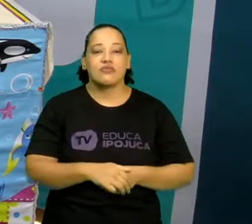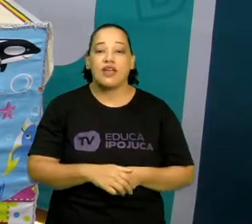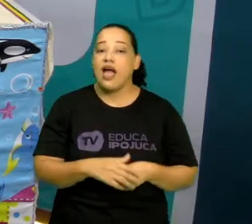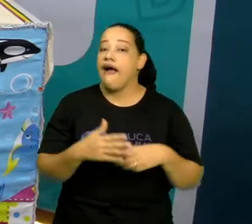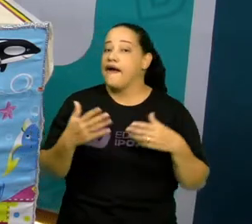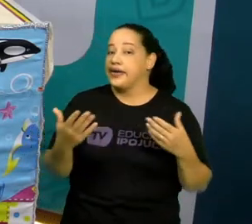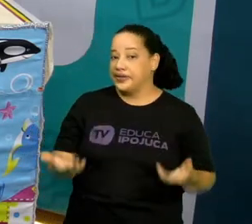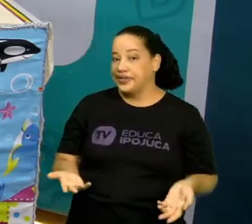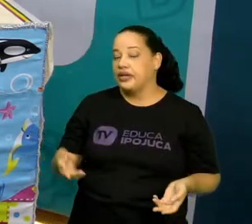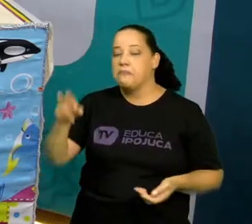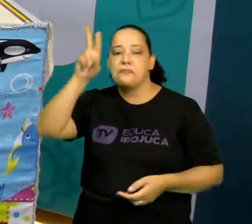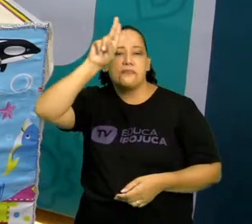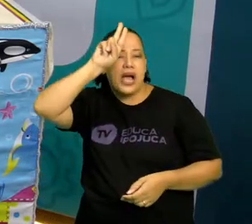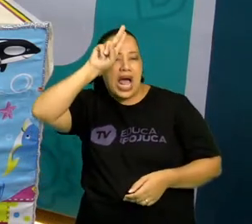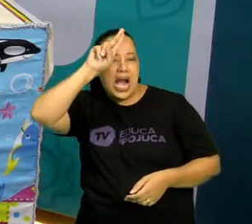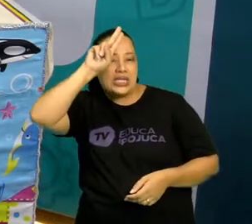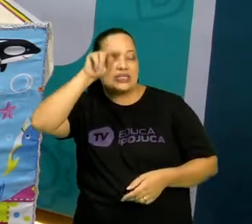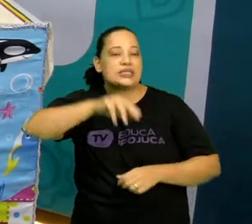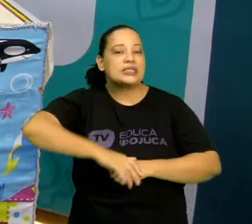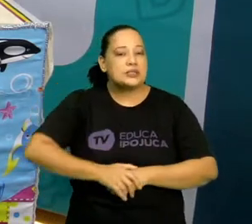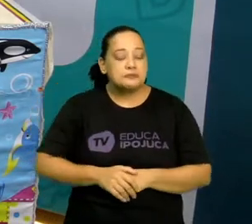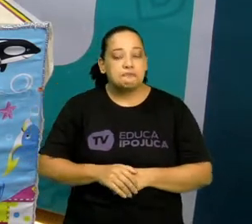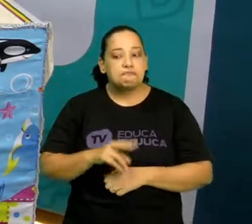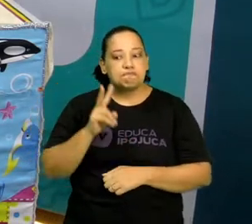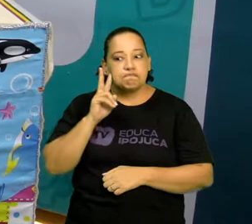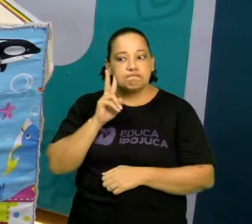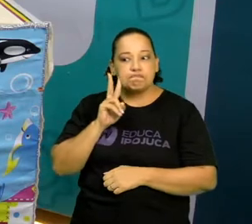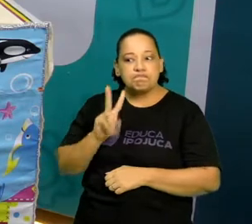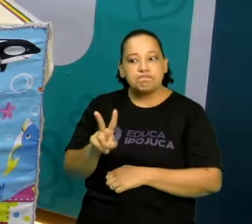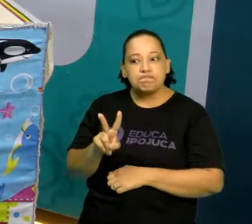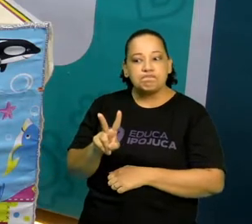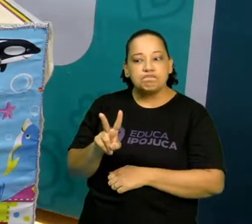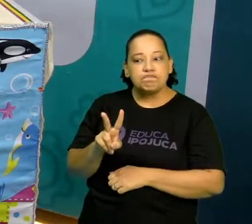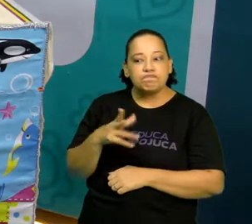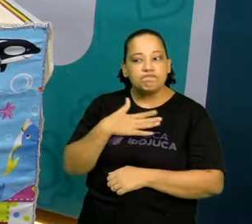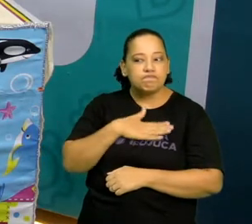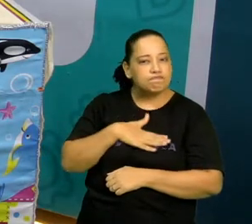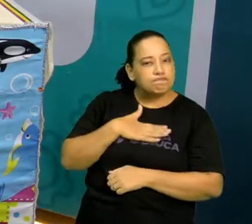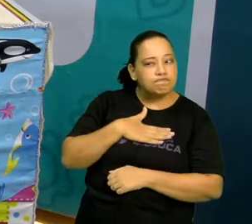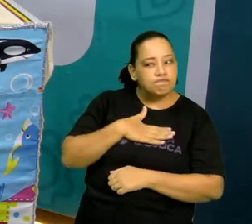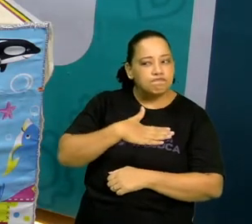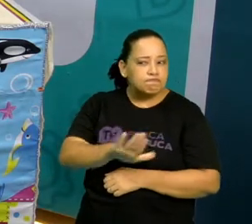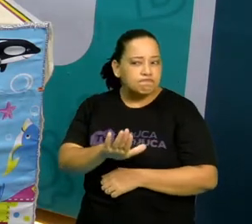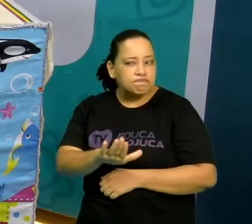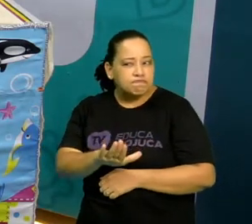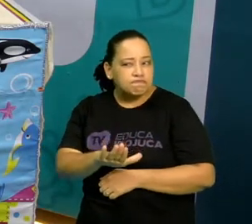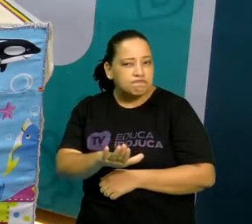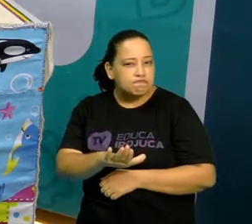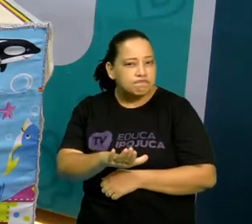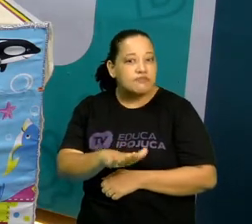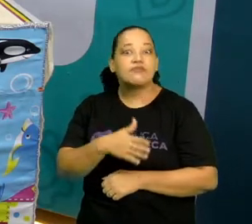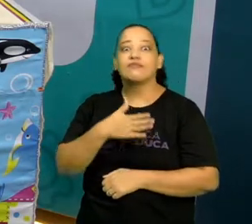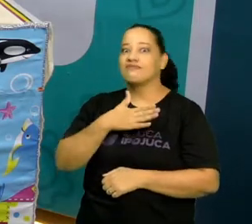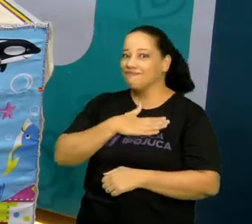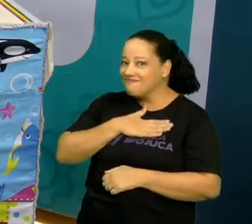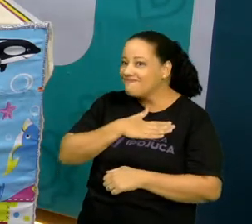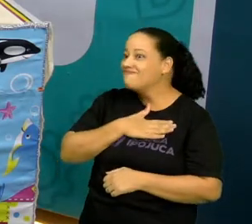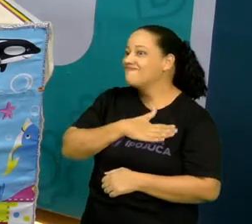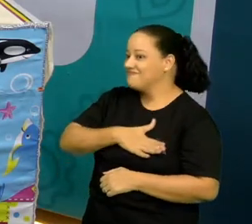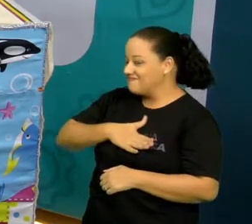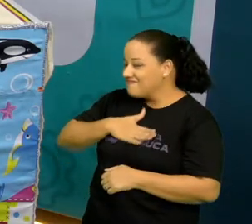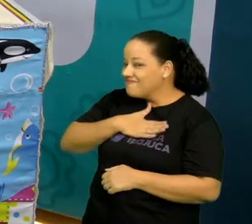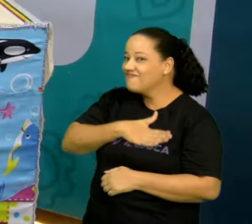dona Baratinha, criança, será que ela vai se agradar do rato? Claro que não! Vai,